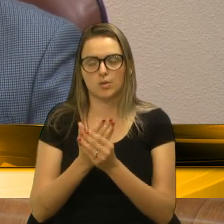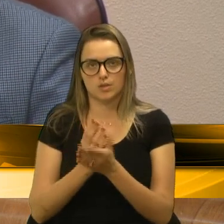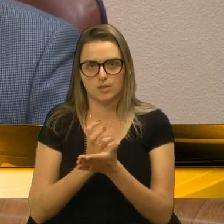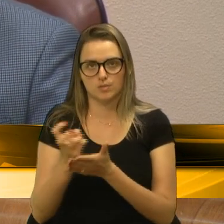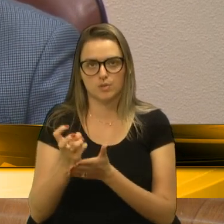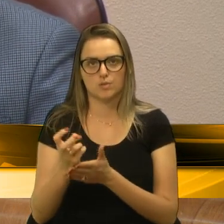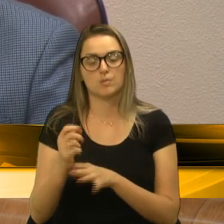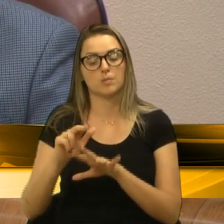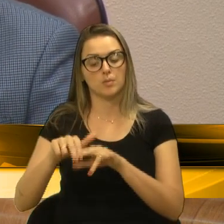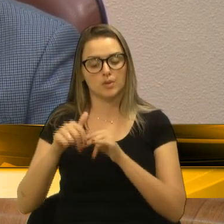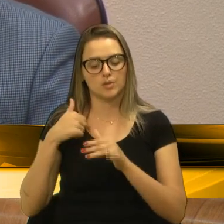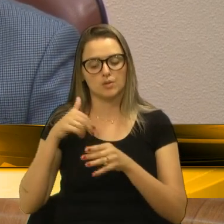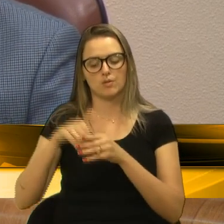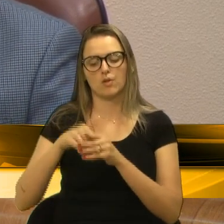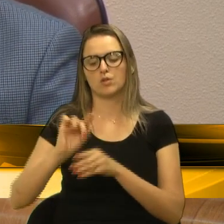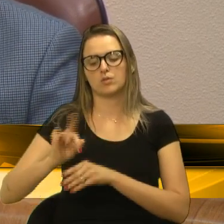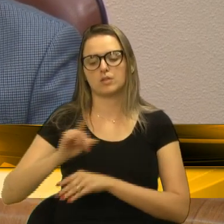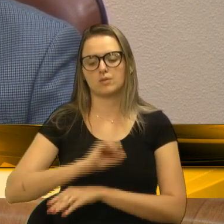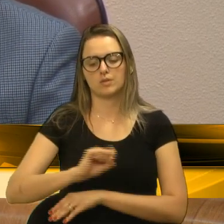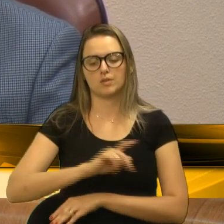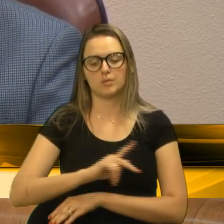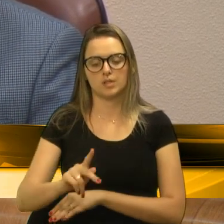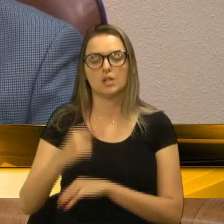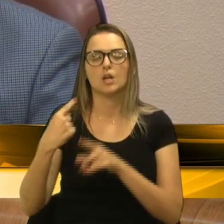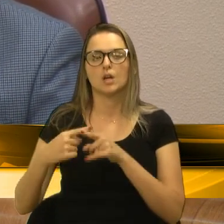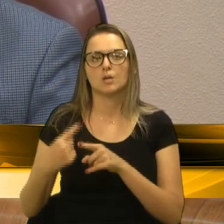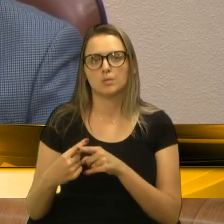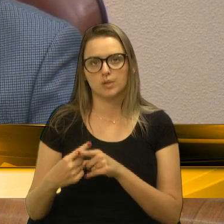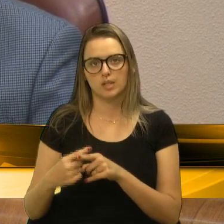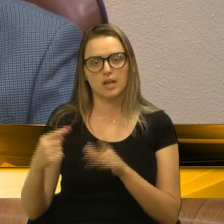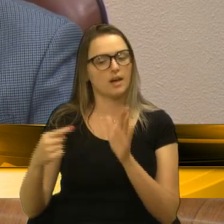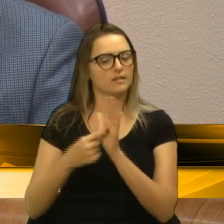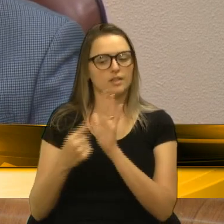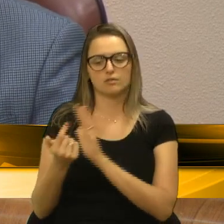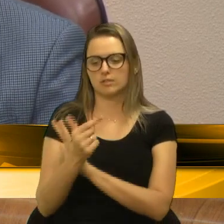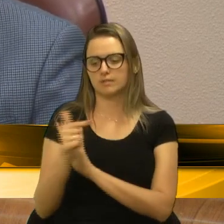Nesse sentido, voto pelo não, senhor presidente, porque, a fim e ao cabo, a denúncia em si não vai prosseguir